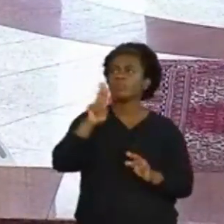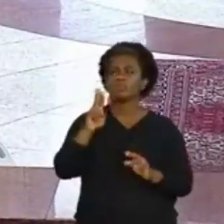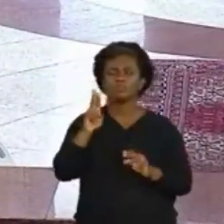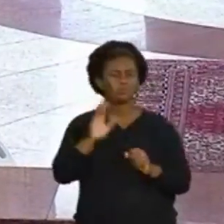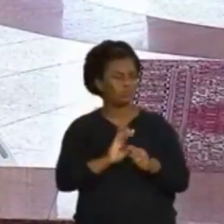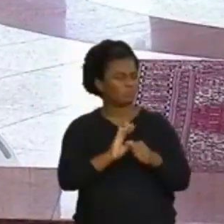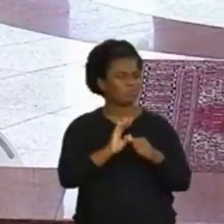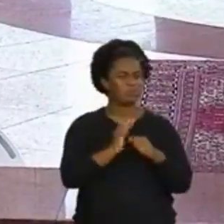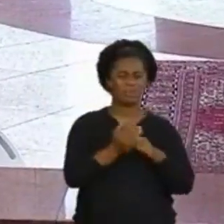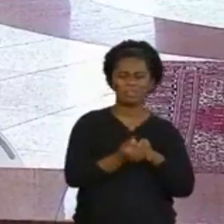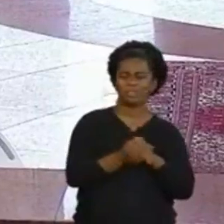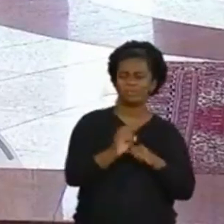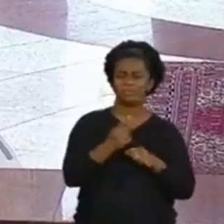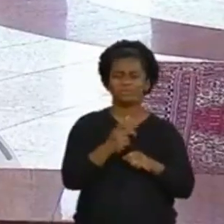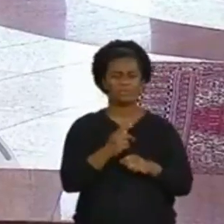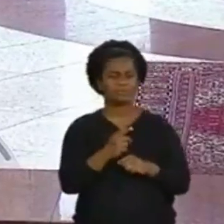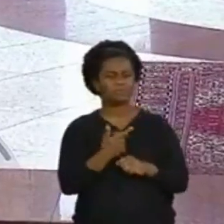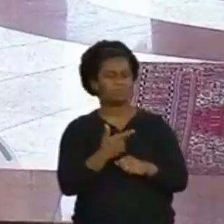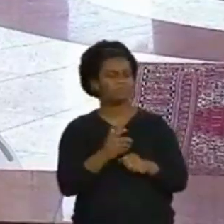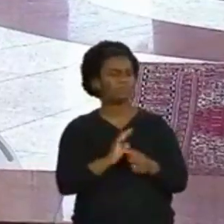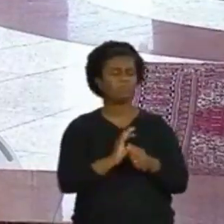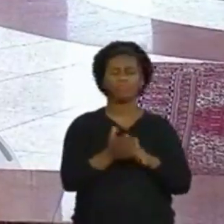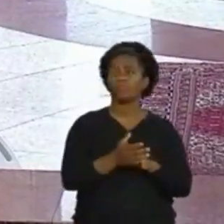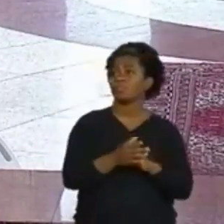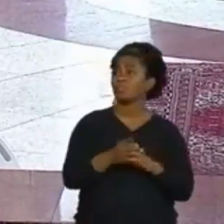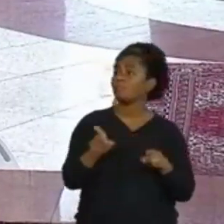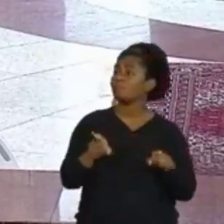Olha para mim, é o plano dele.